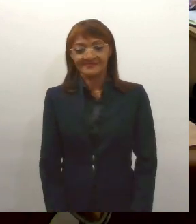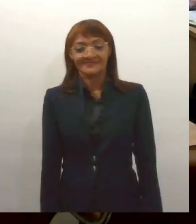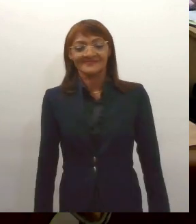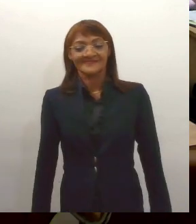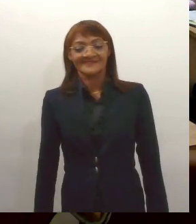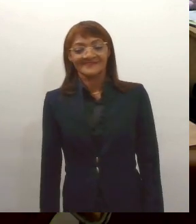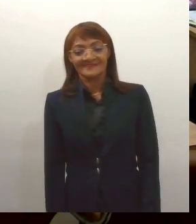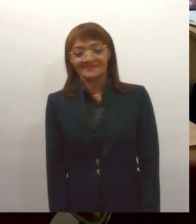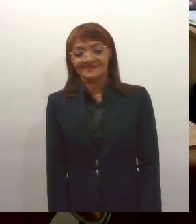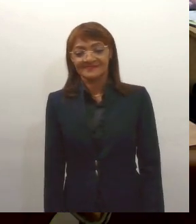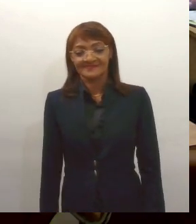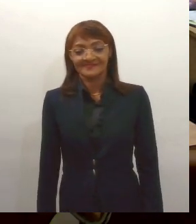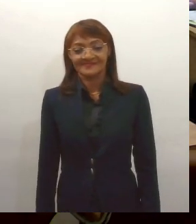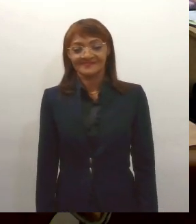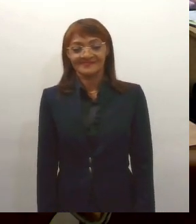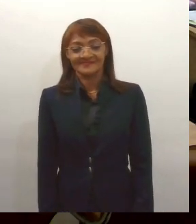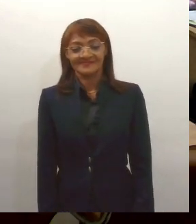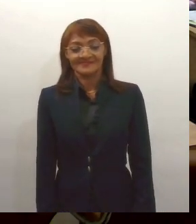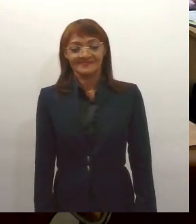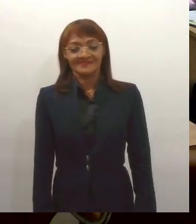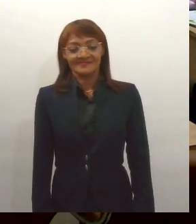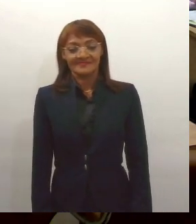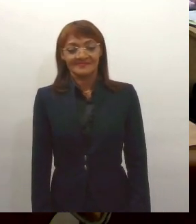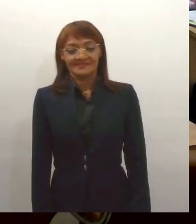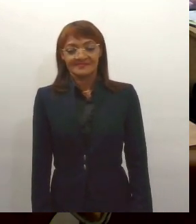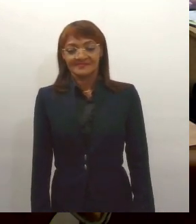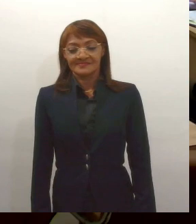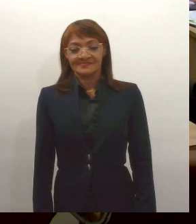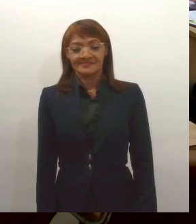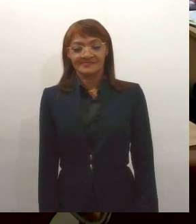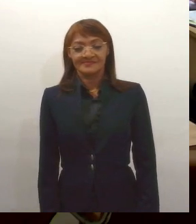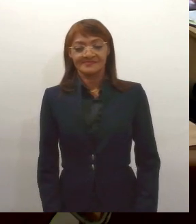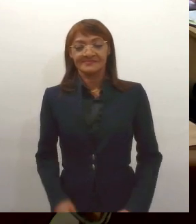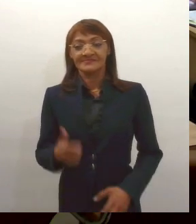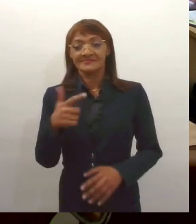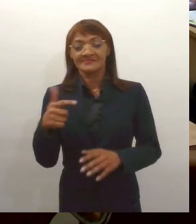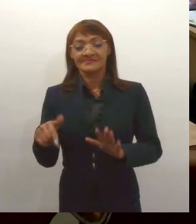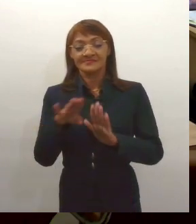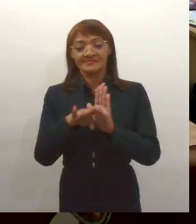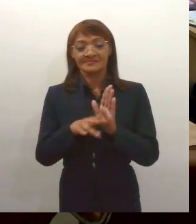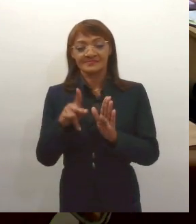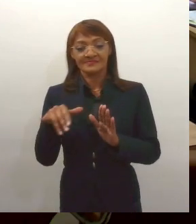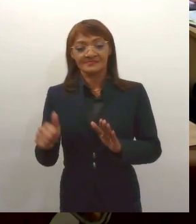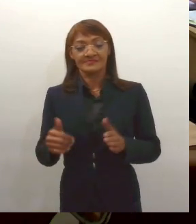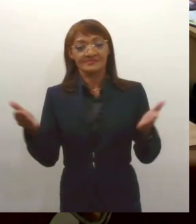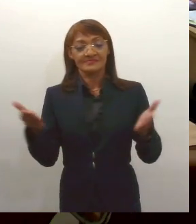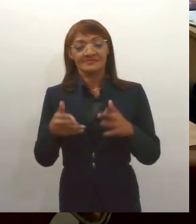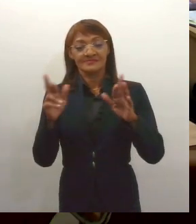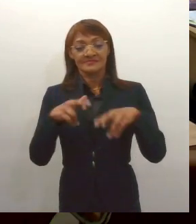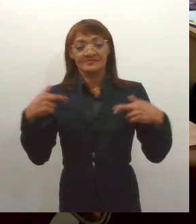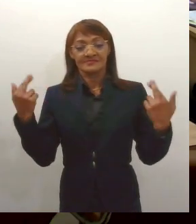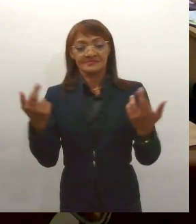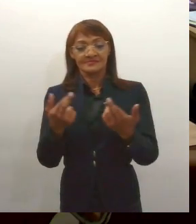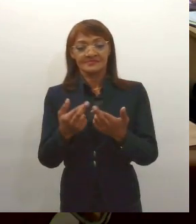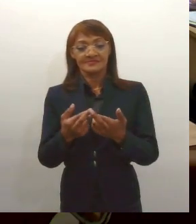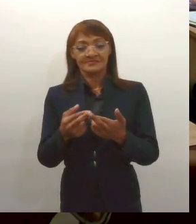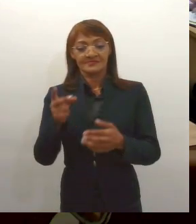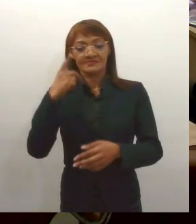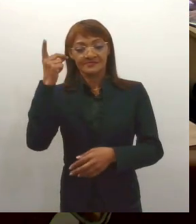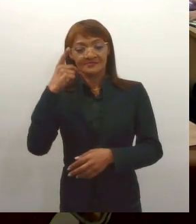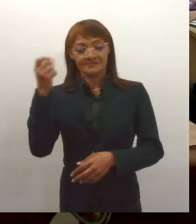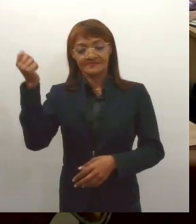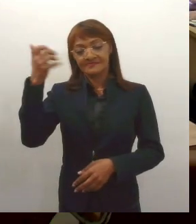oportunidade havendo mais oradores nem matéria para ordem do dia vamos passar ao grande expediente com a palavra Deputado linda Brasil ainda chateada